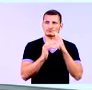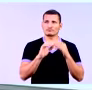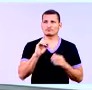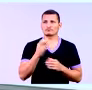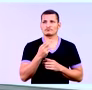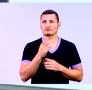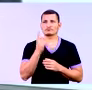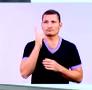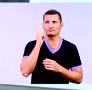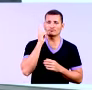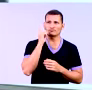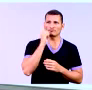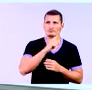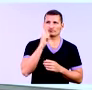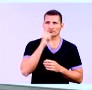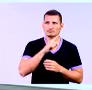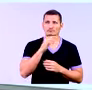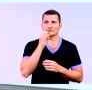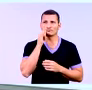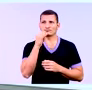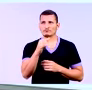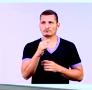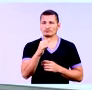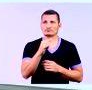falha no fornecimento de